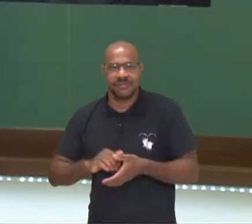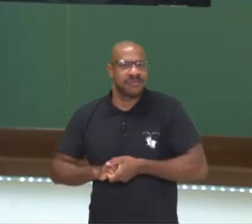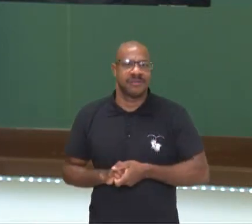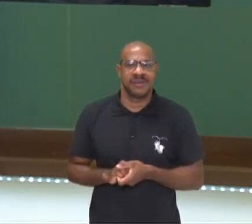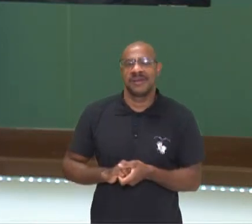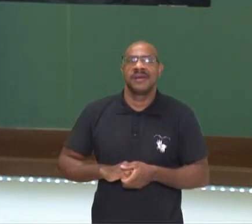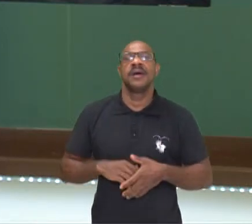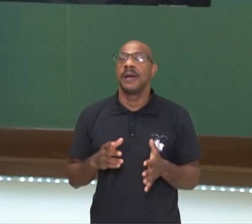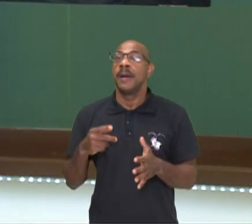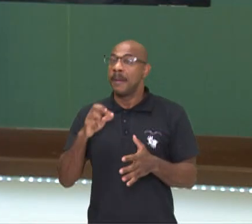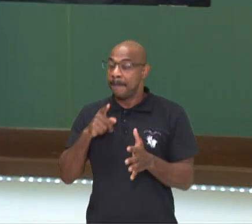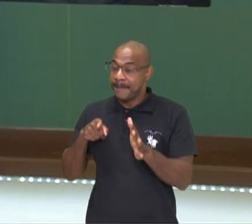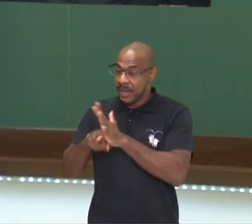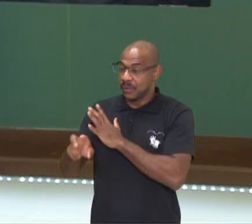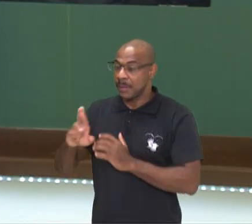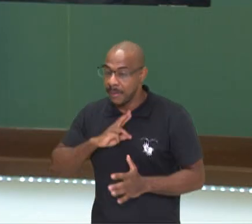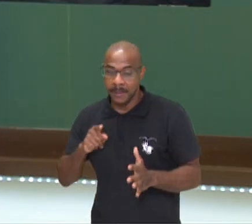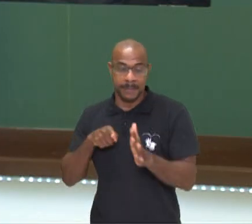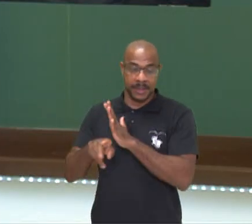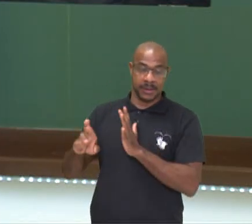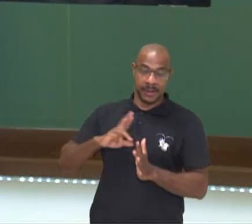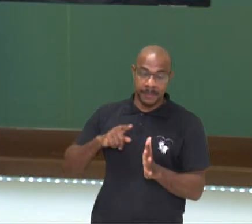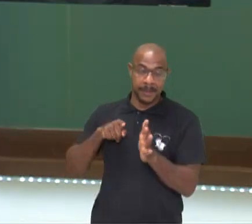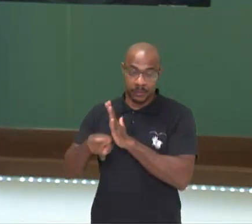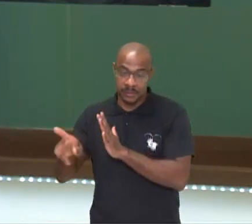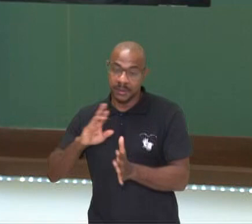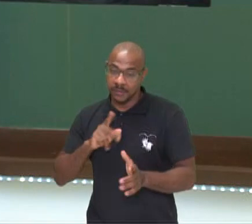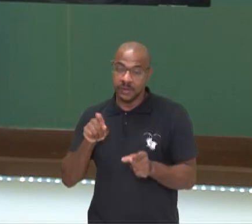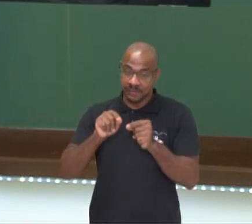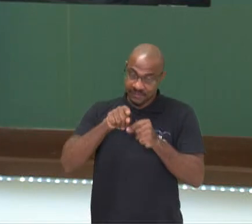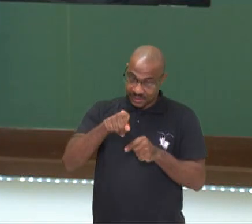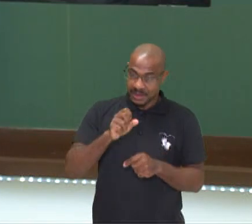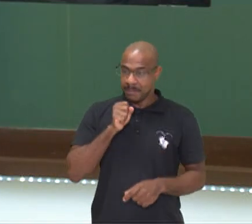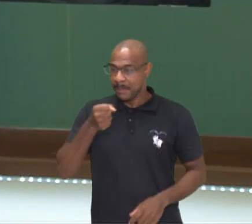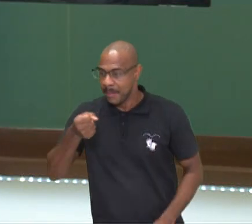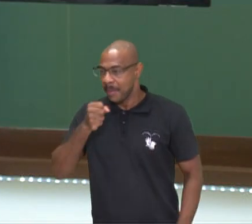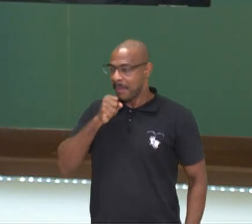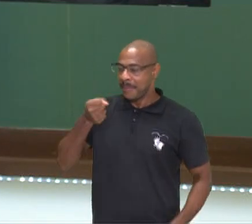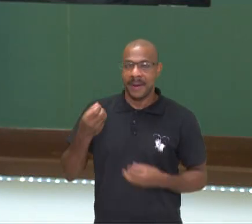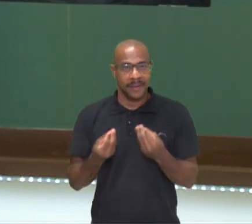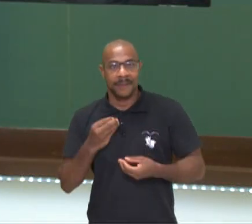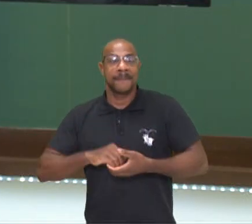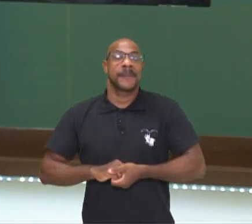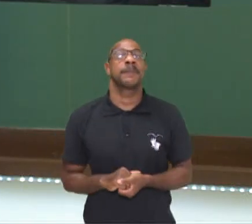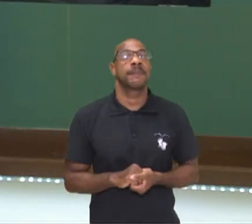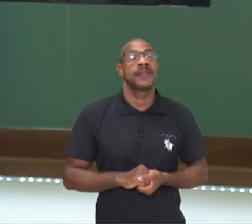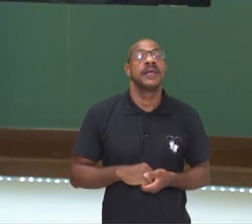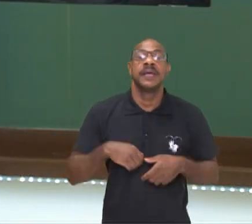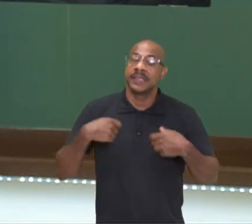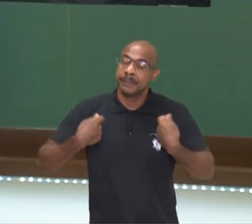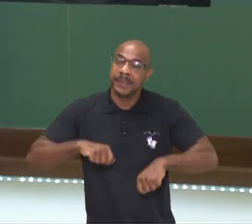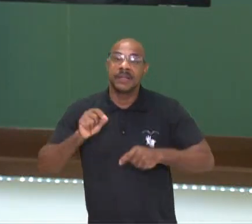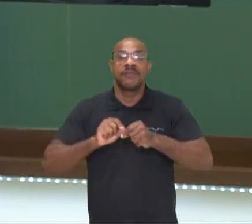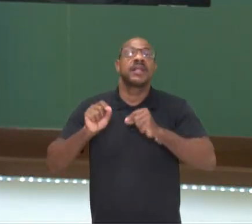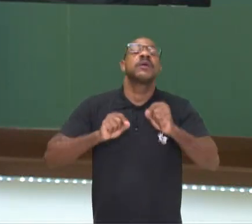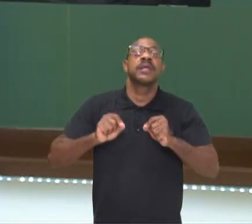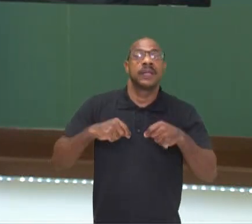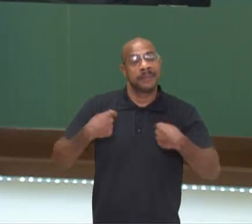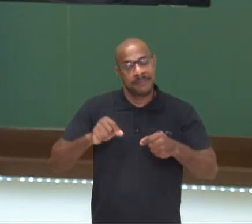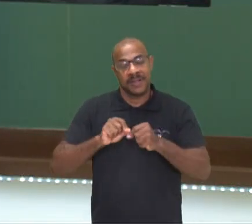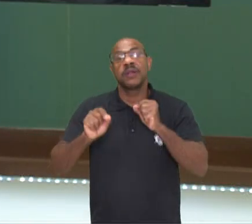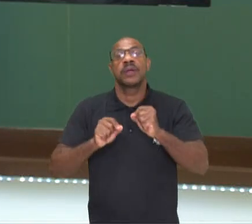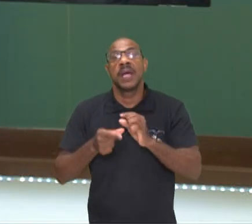Pergunta a resposta pergunta e resposta nós vamos organizar o roteiro aquele E para isso você tem que ter um